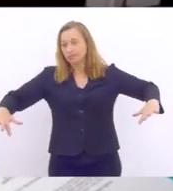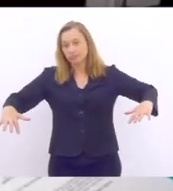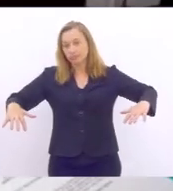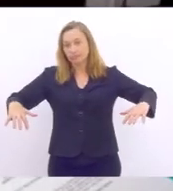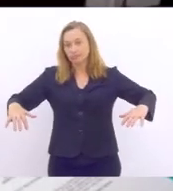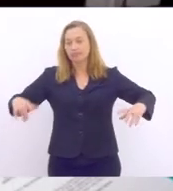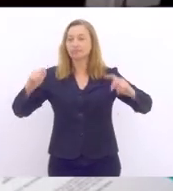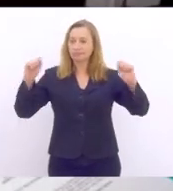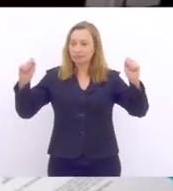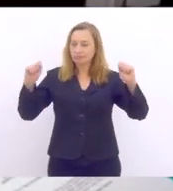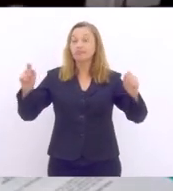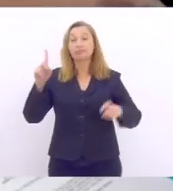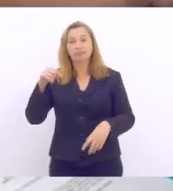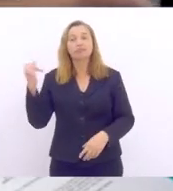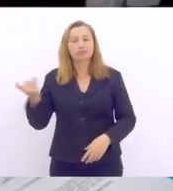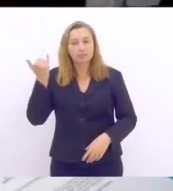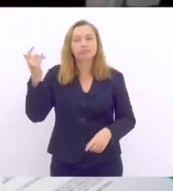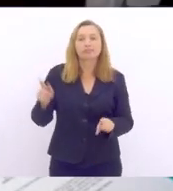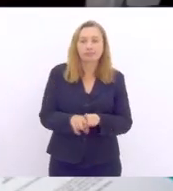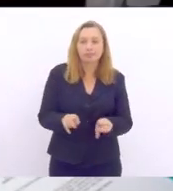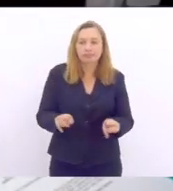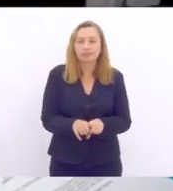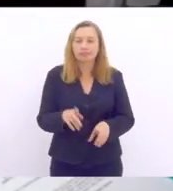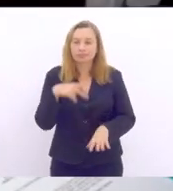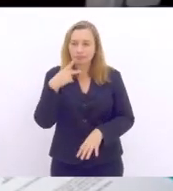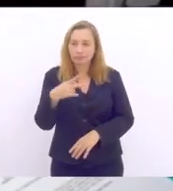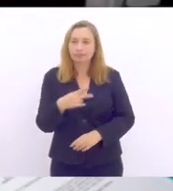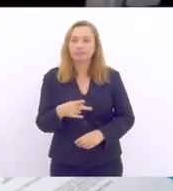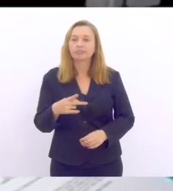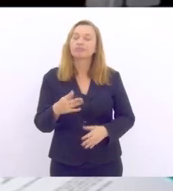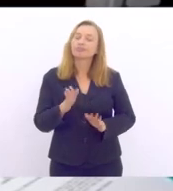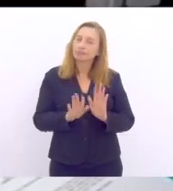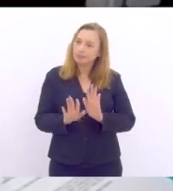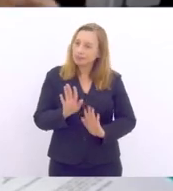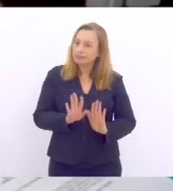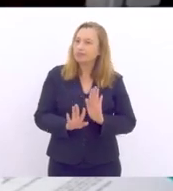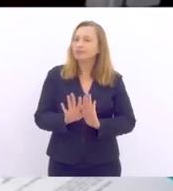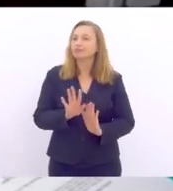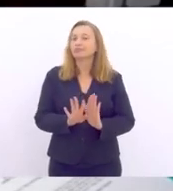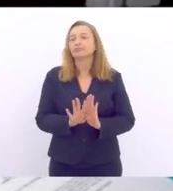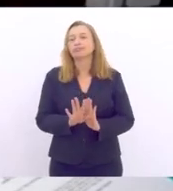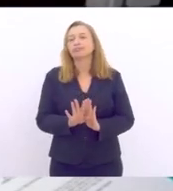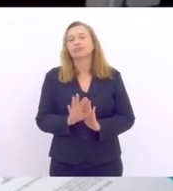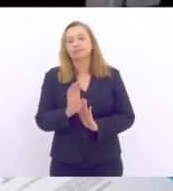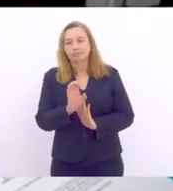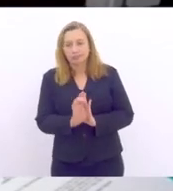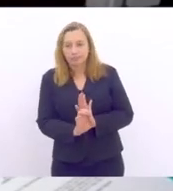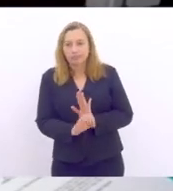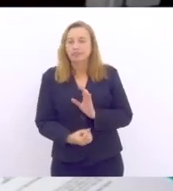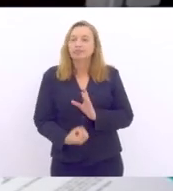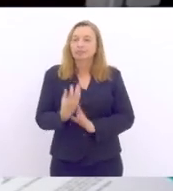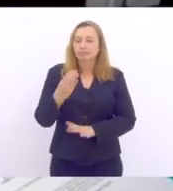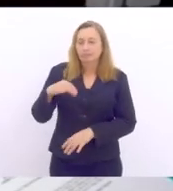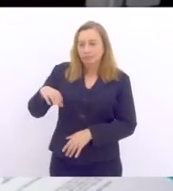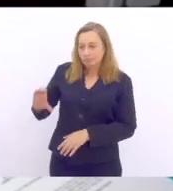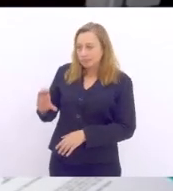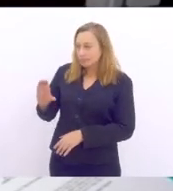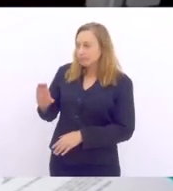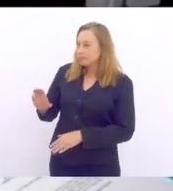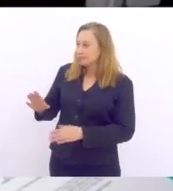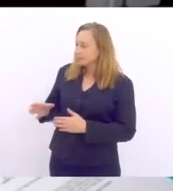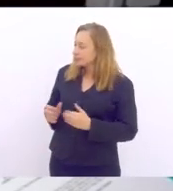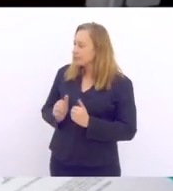enfim. Por isso é muito importante que a gente trate isso com muito cuidado, né? Que as emendas que a gente fez foram nesta